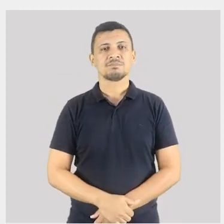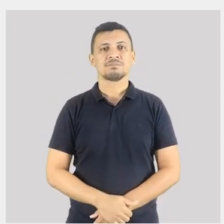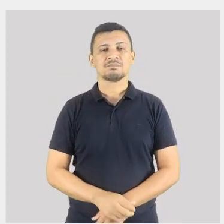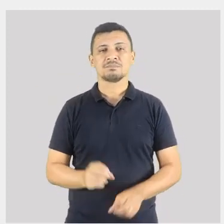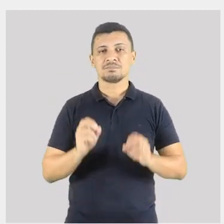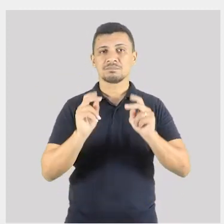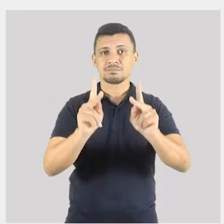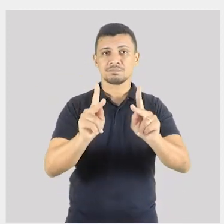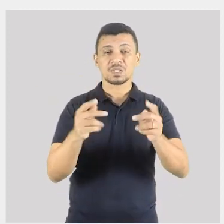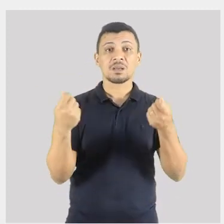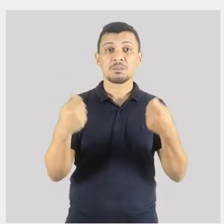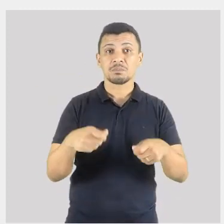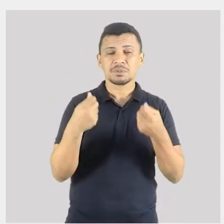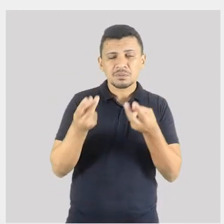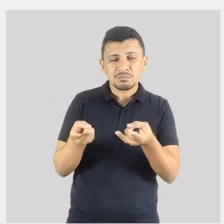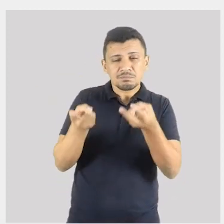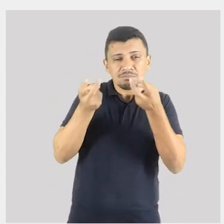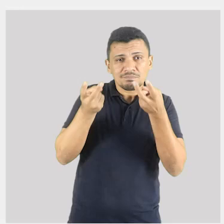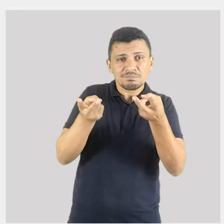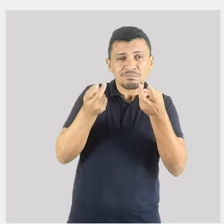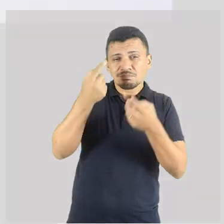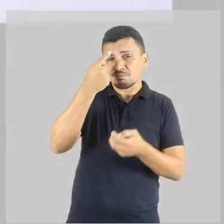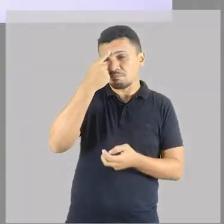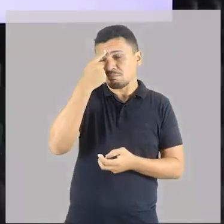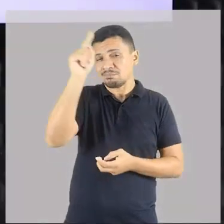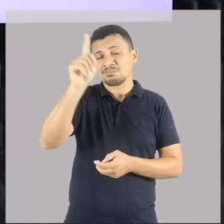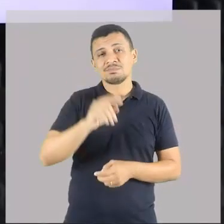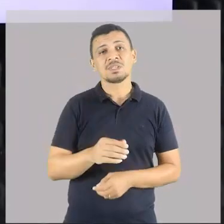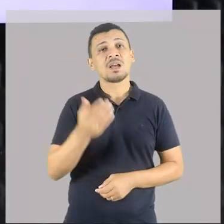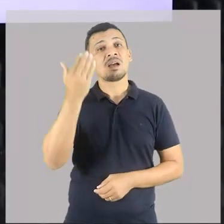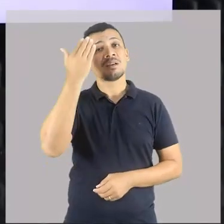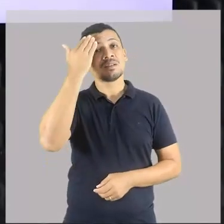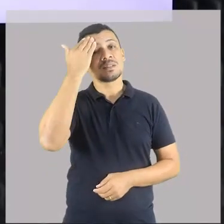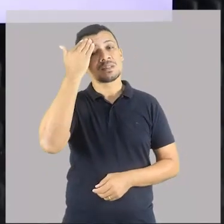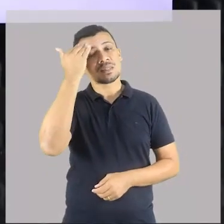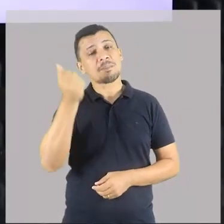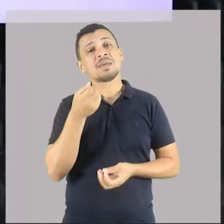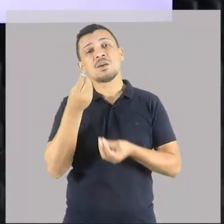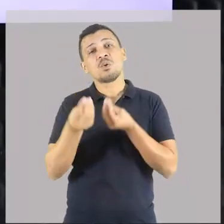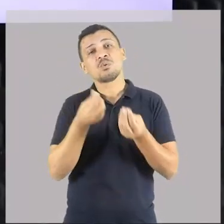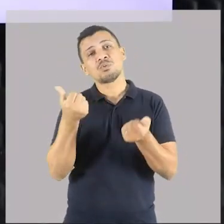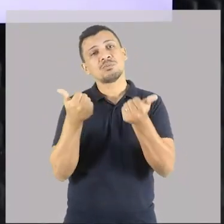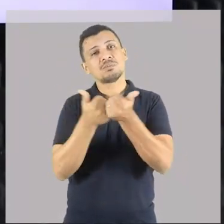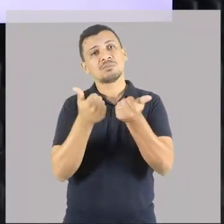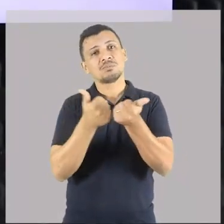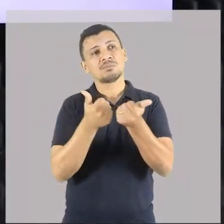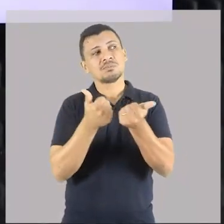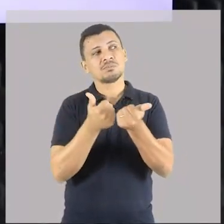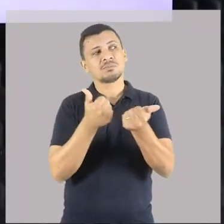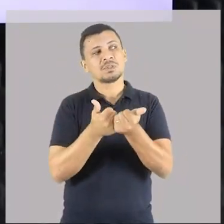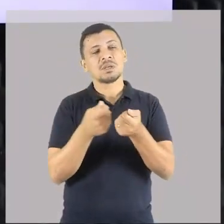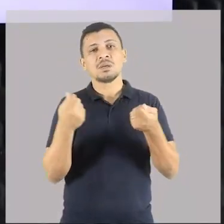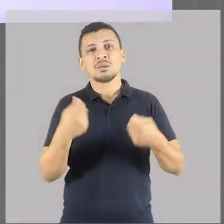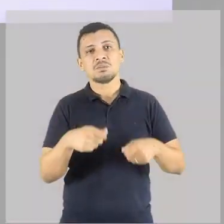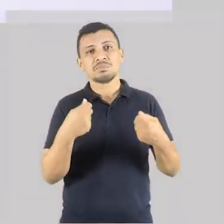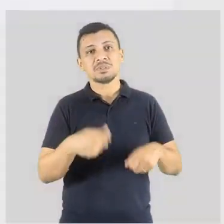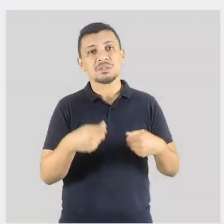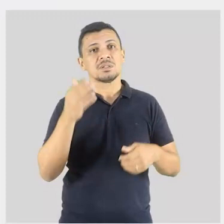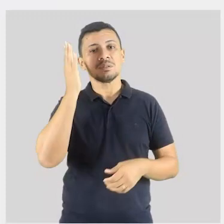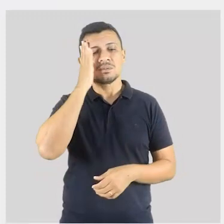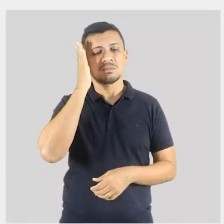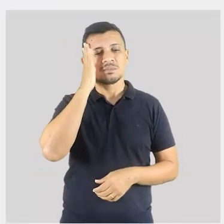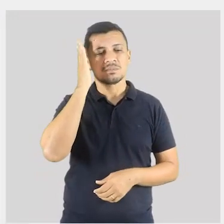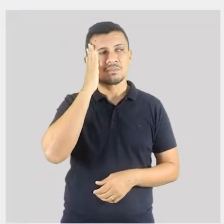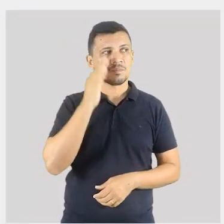tá? Eu preciso ver a ideia para poder saber a substituição. Então, eu preciso interpretar, associar, certo?